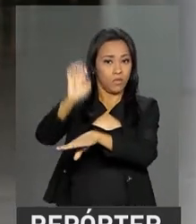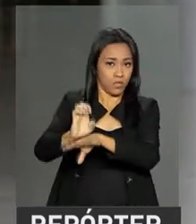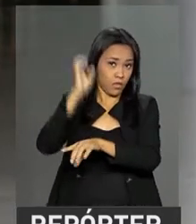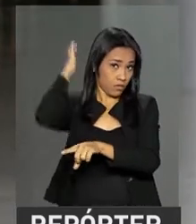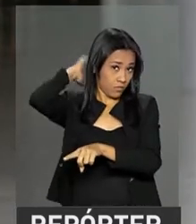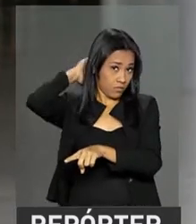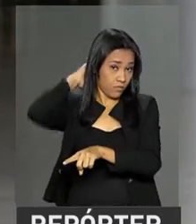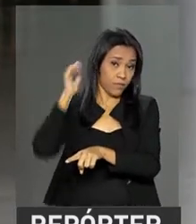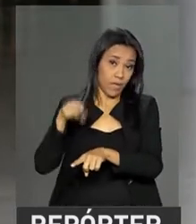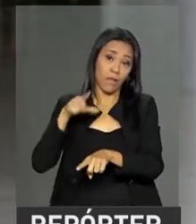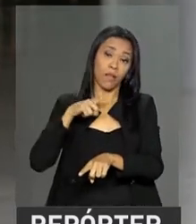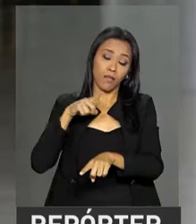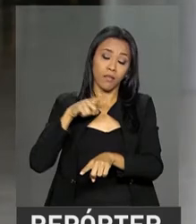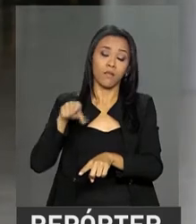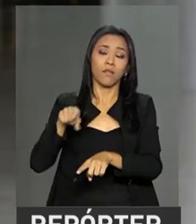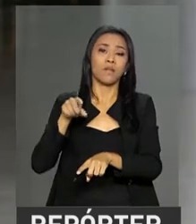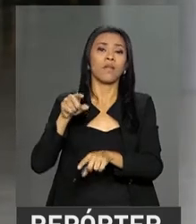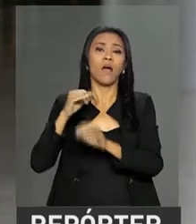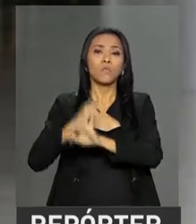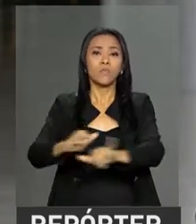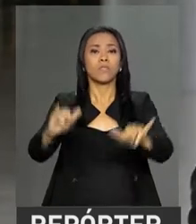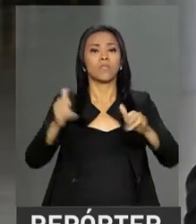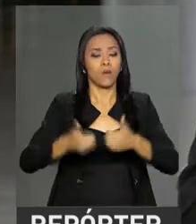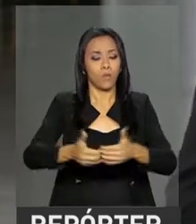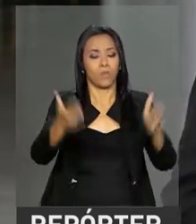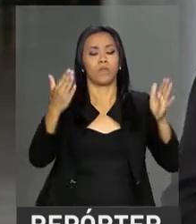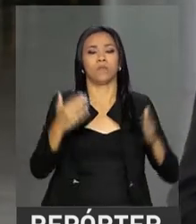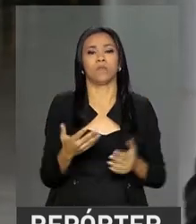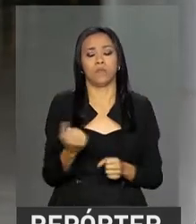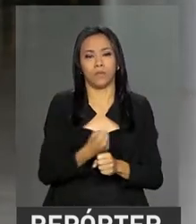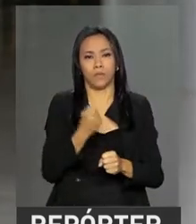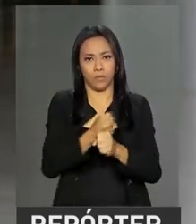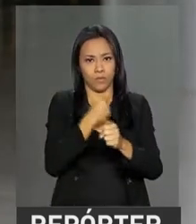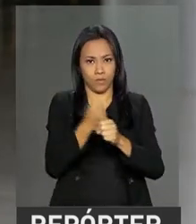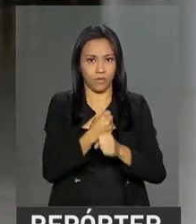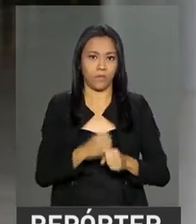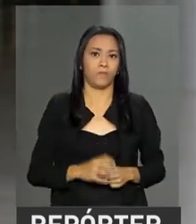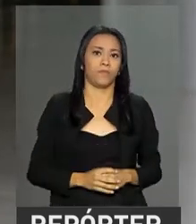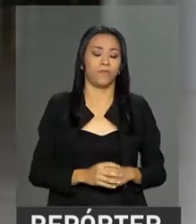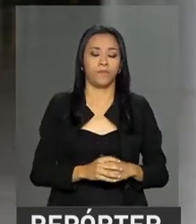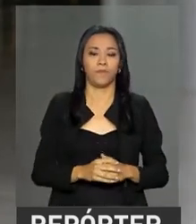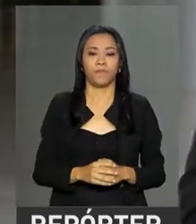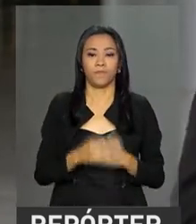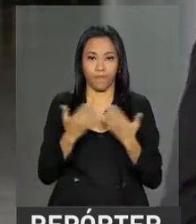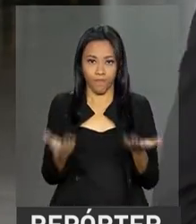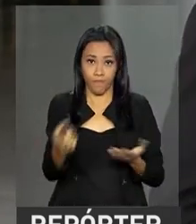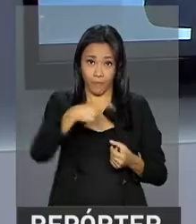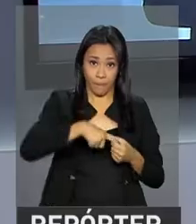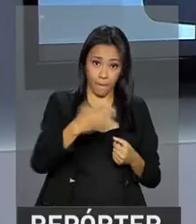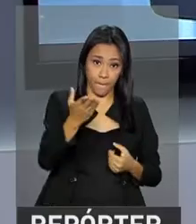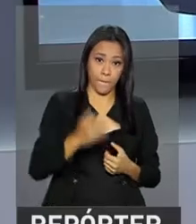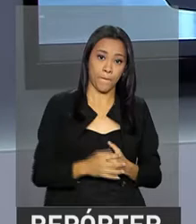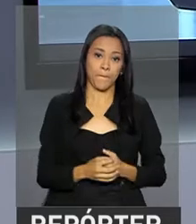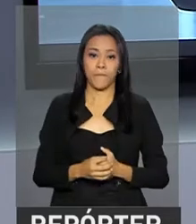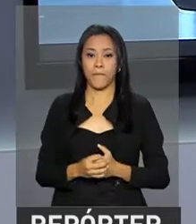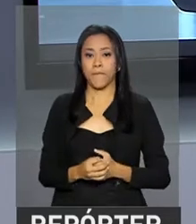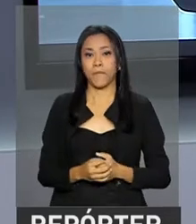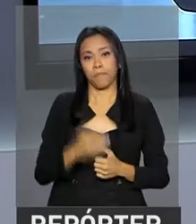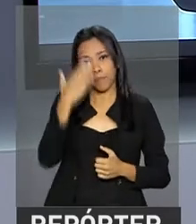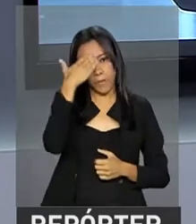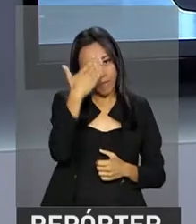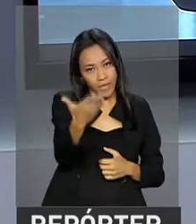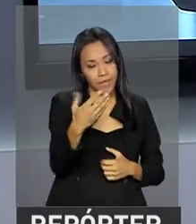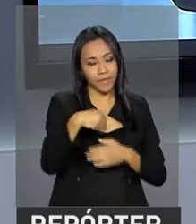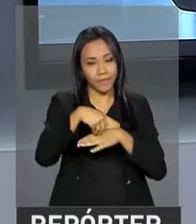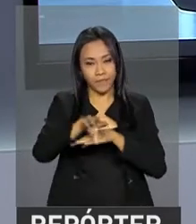onde também anuncia o início dessas obras lá no pará para o voto com você no estúdio obrigada